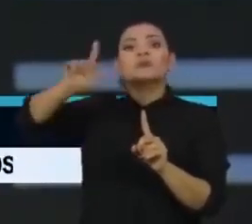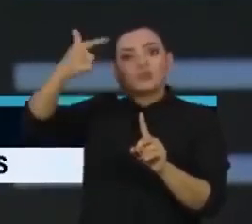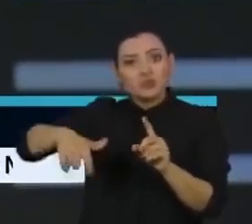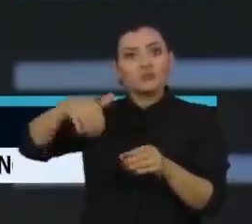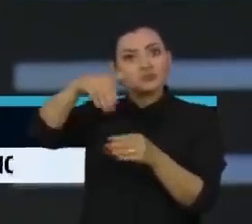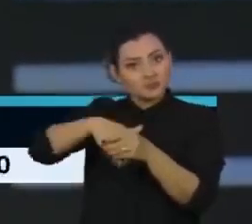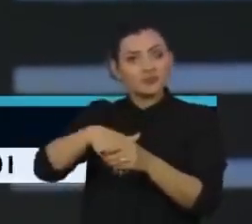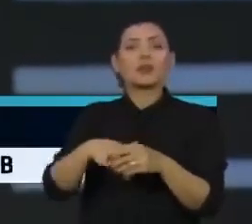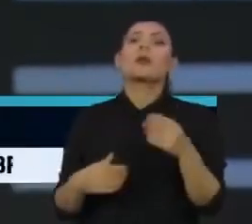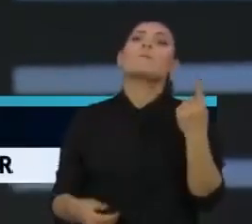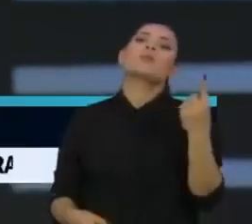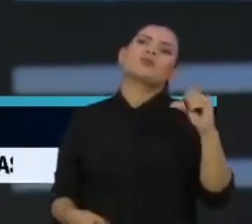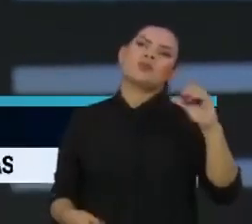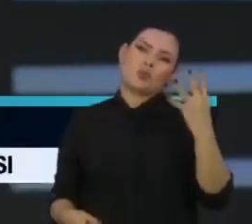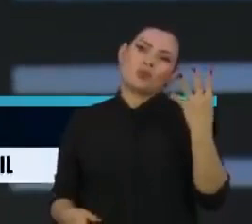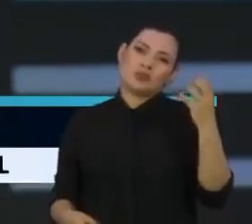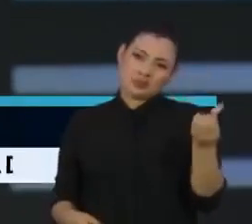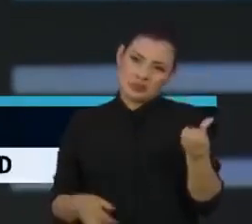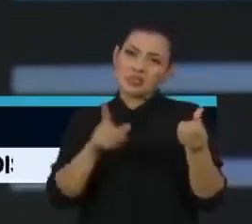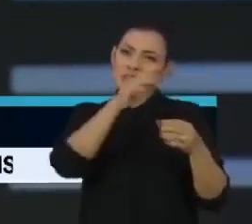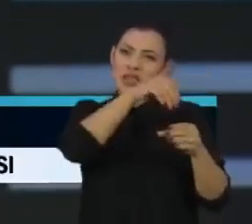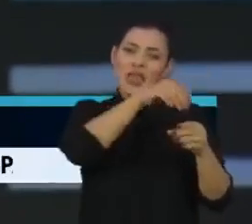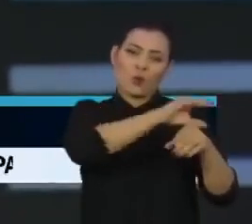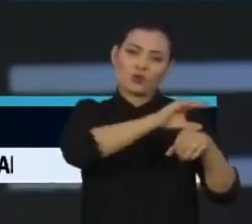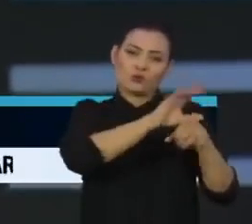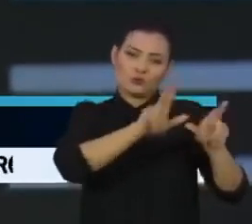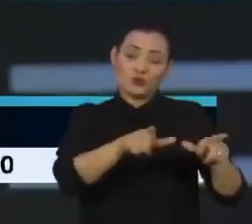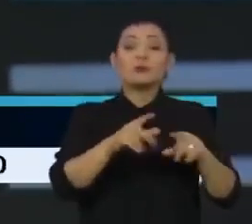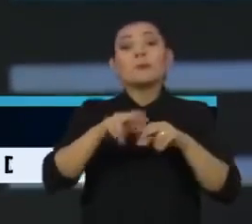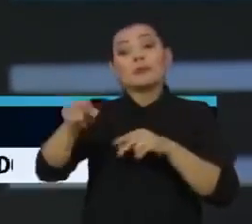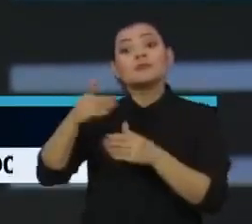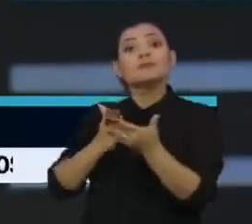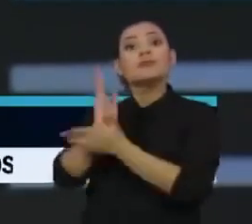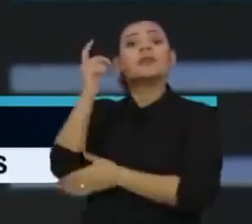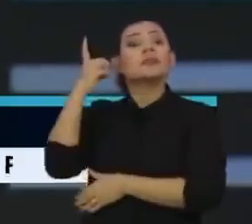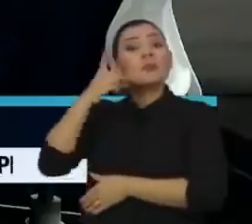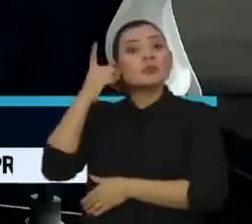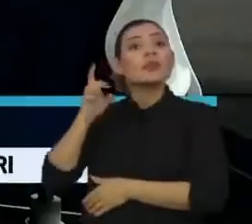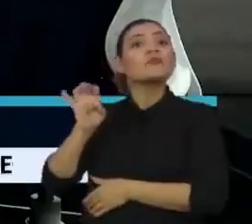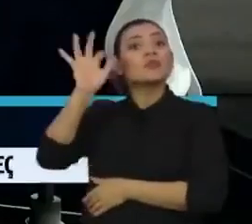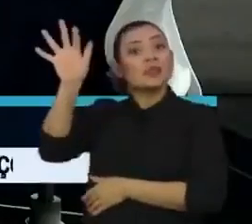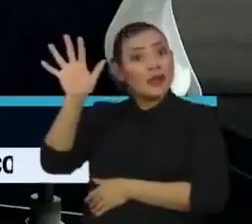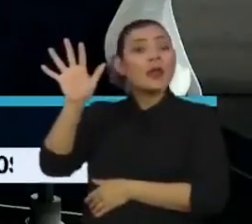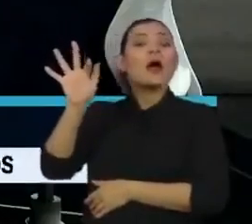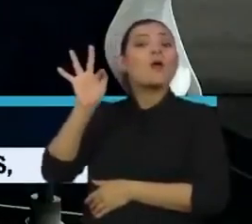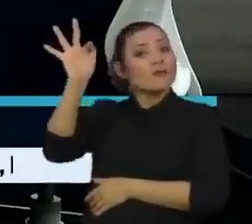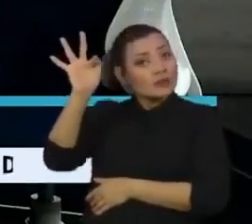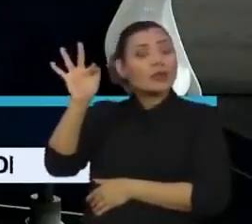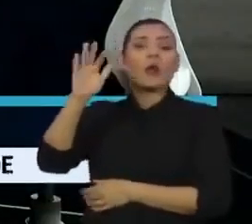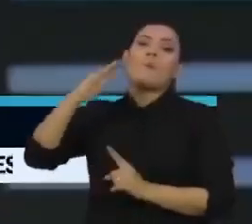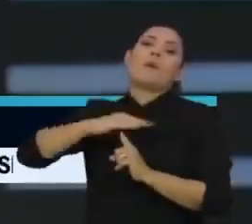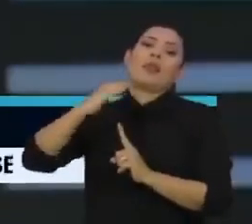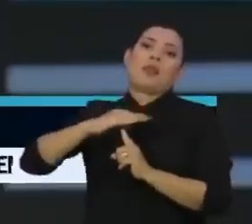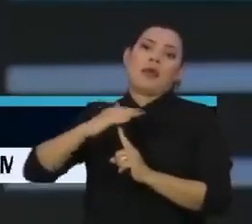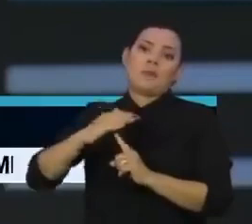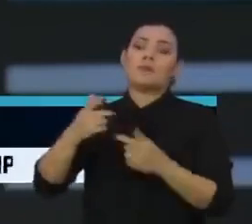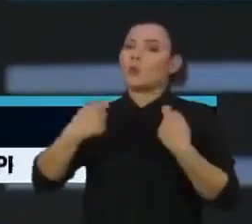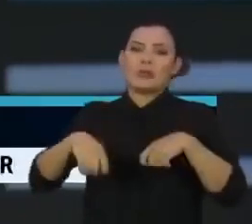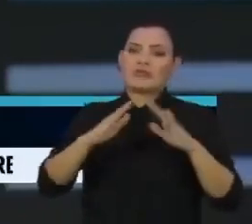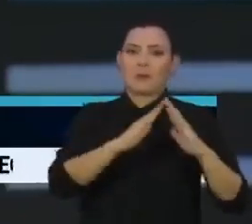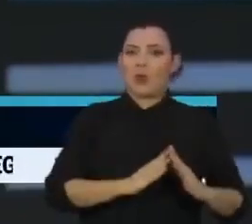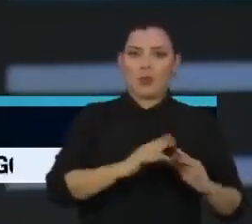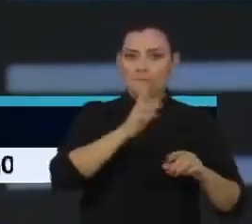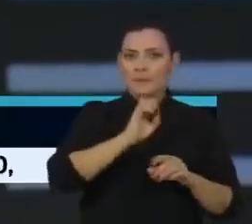de 46. No mesmo ano de 58, é eleito deputado federal pelo Paraná, não era necessário o domicílio eleitoral. 2 anos